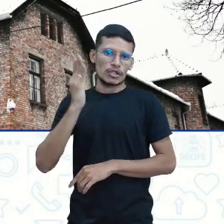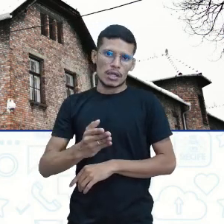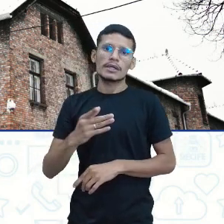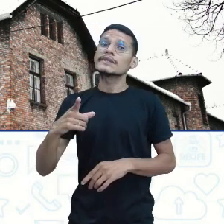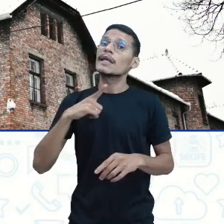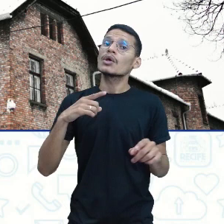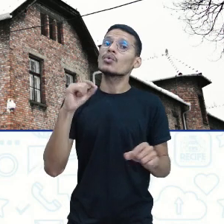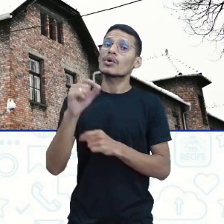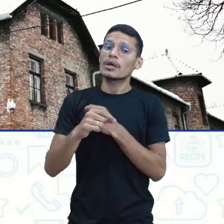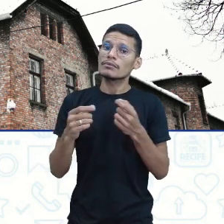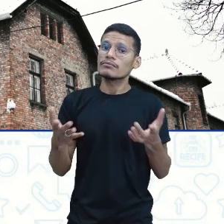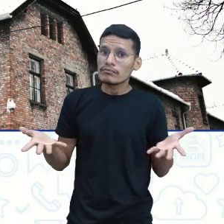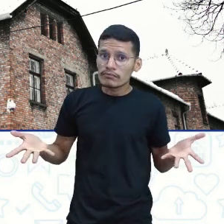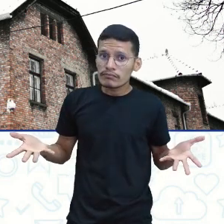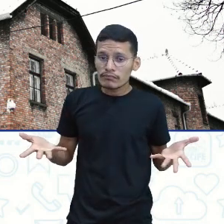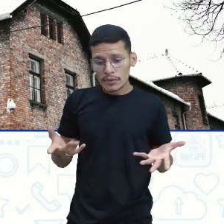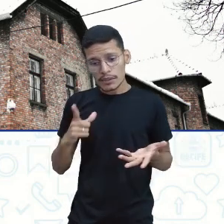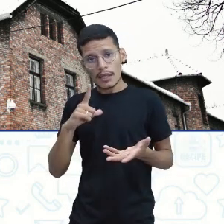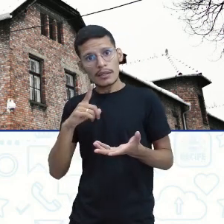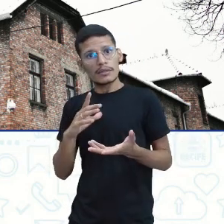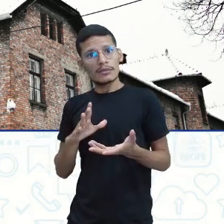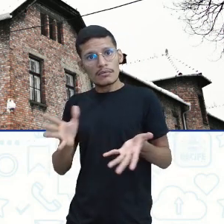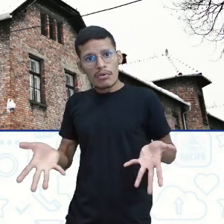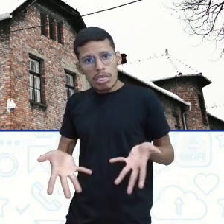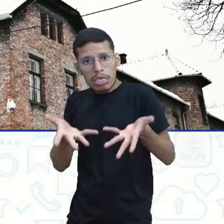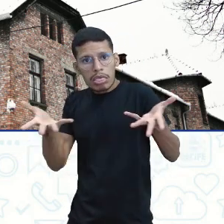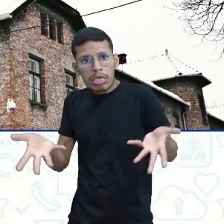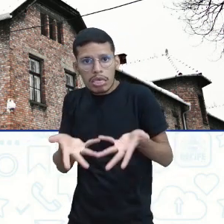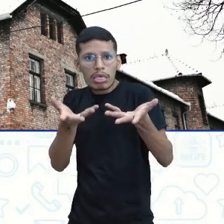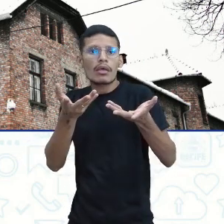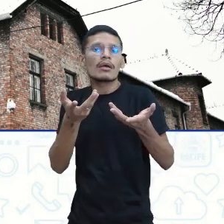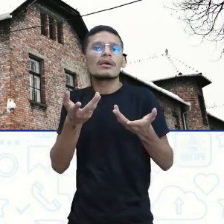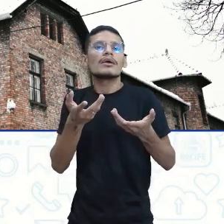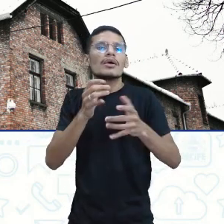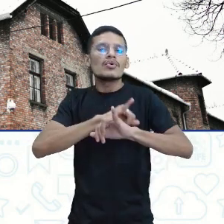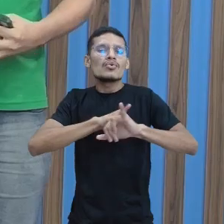utilizar, não é, um discurso